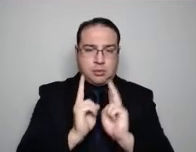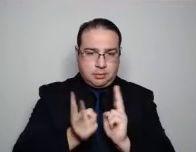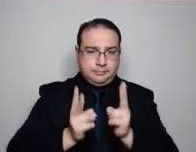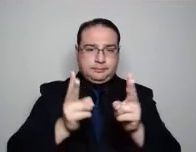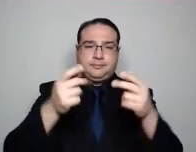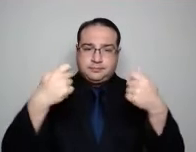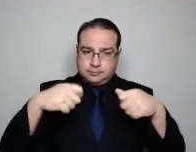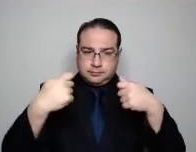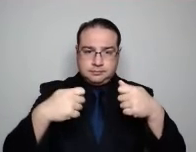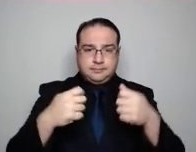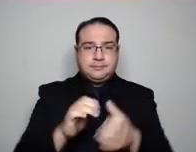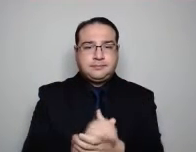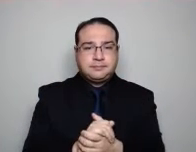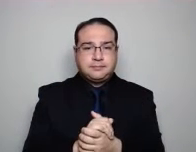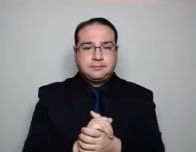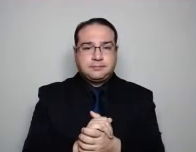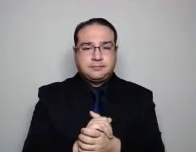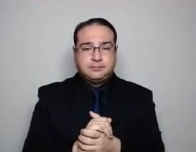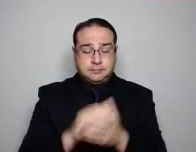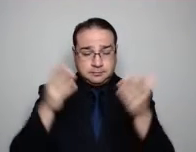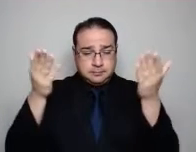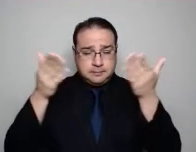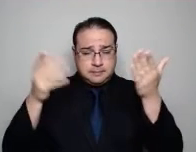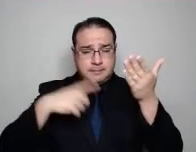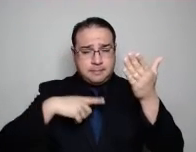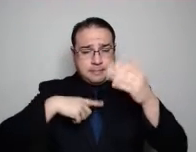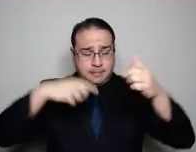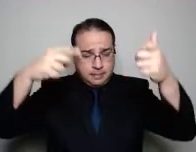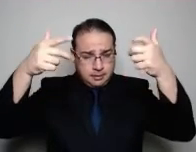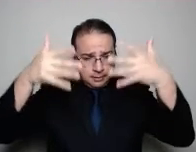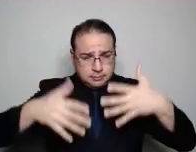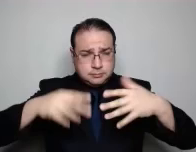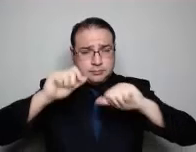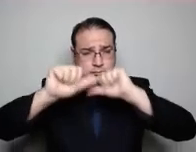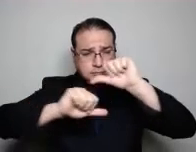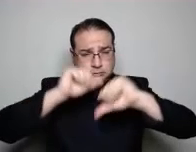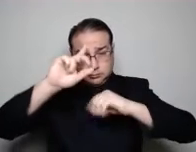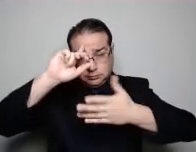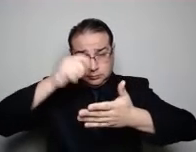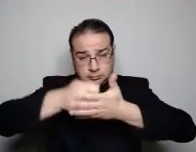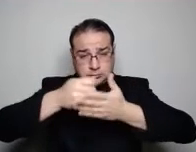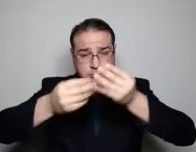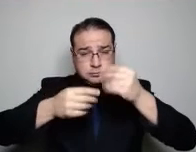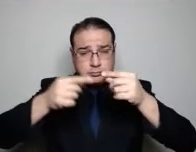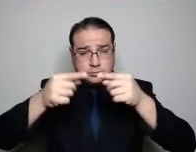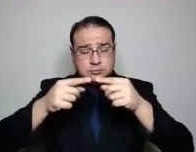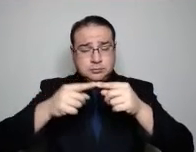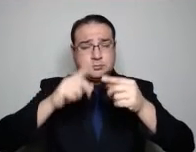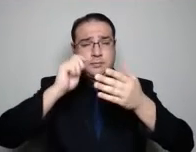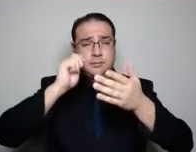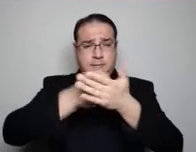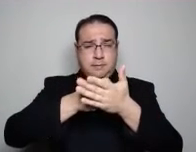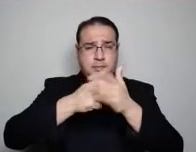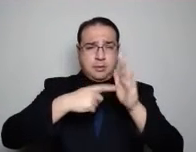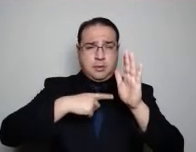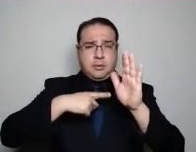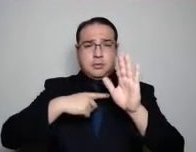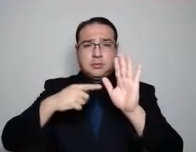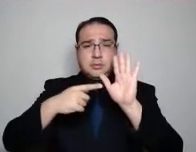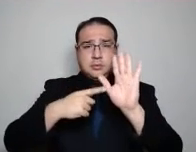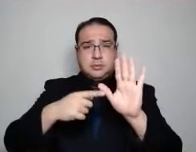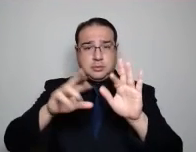E agora a gente está tendo a reforma da decisão para que seja paga a